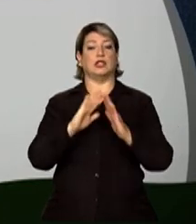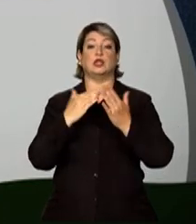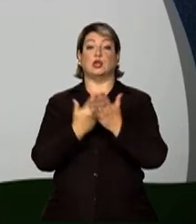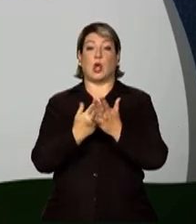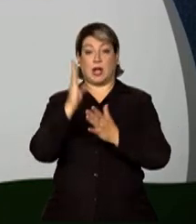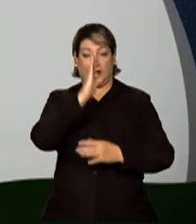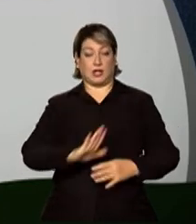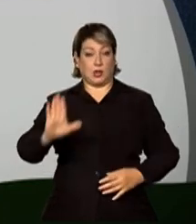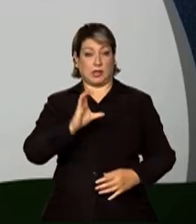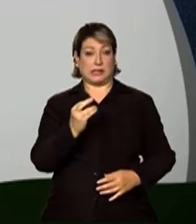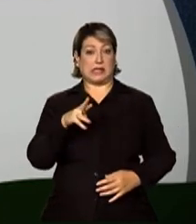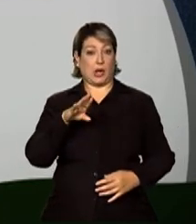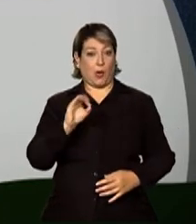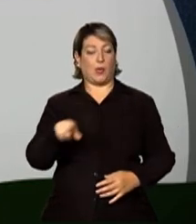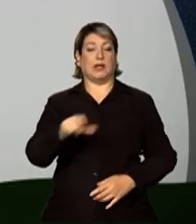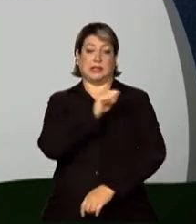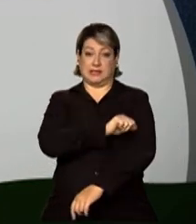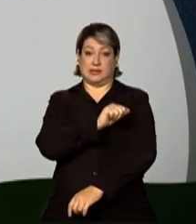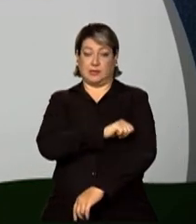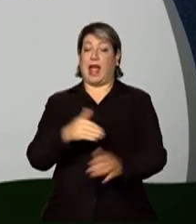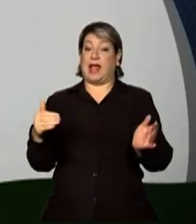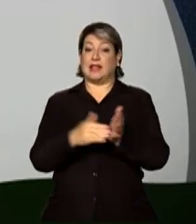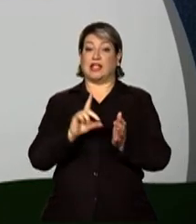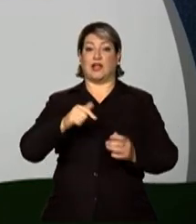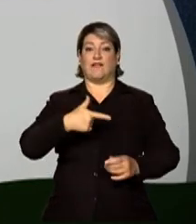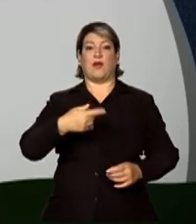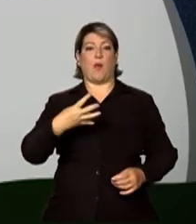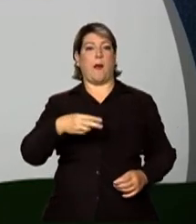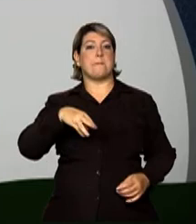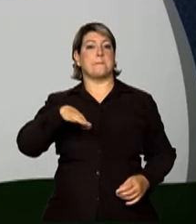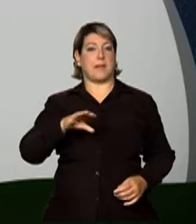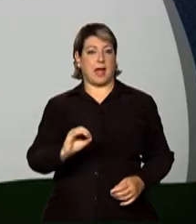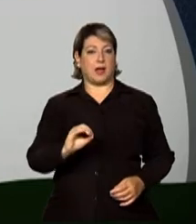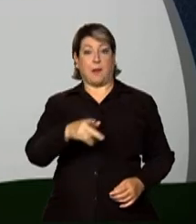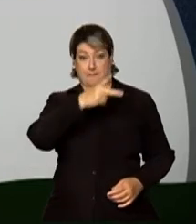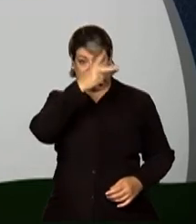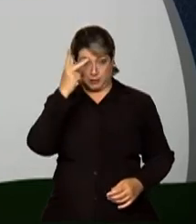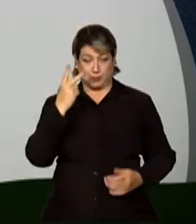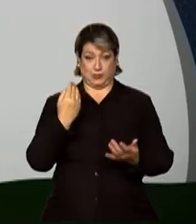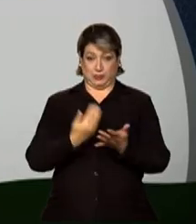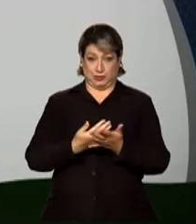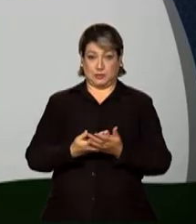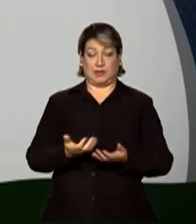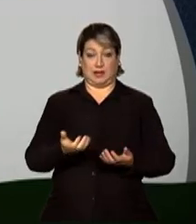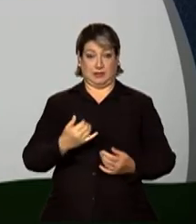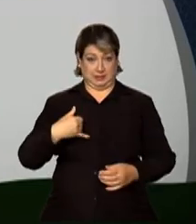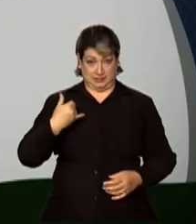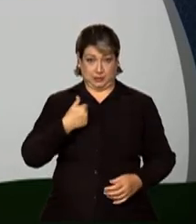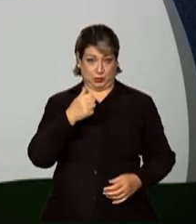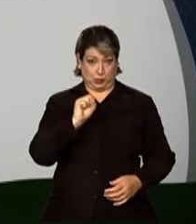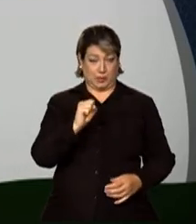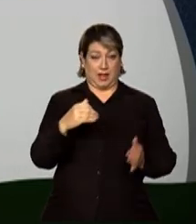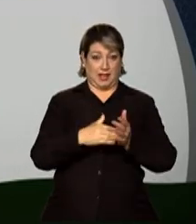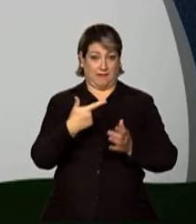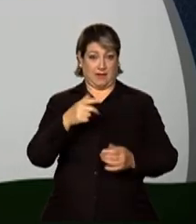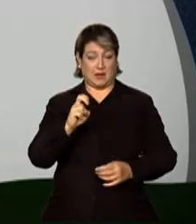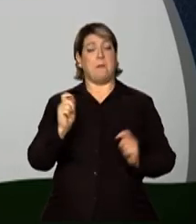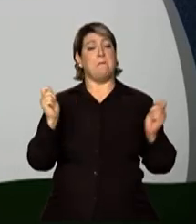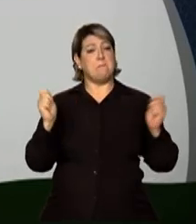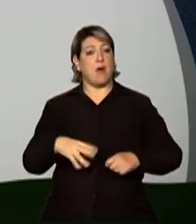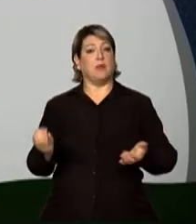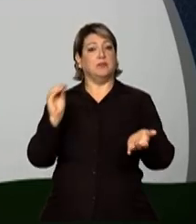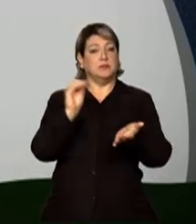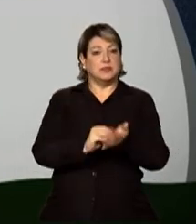de Circo no Rio de Janeiro. Até o dia 24 de maio, estudantes brasileiros entre 18 e 25 anos podem